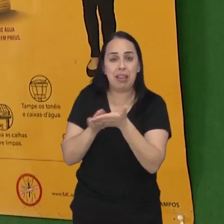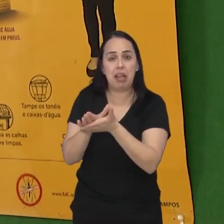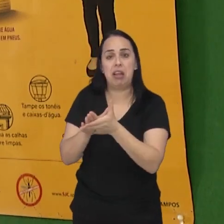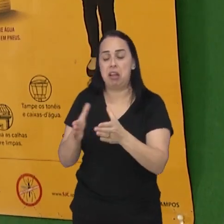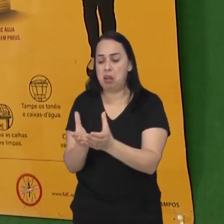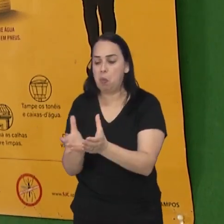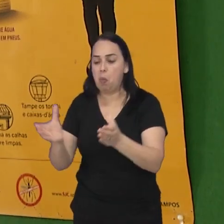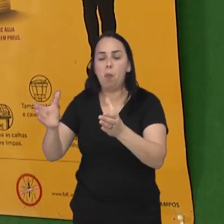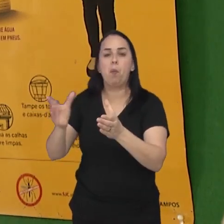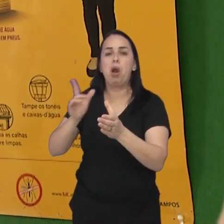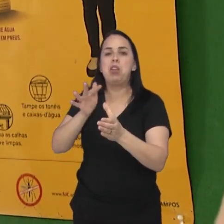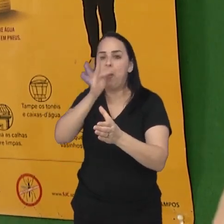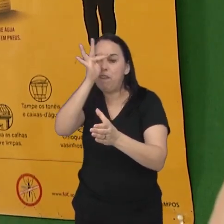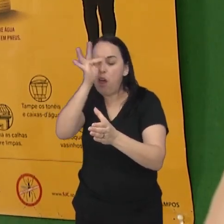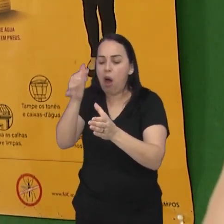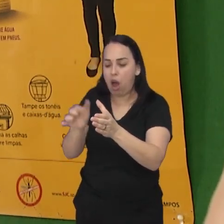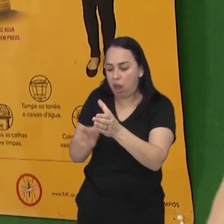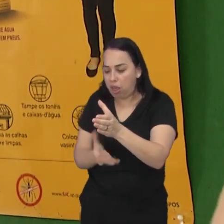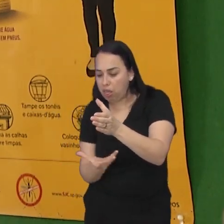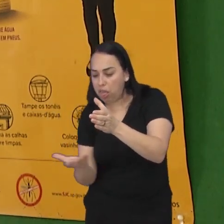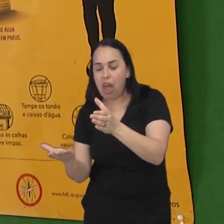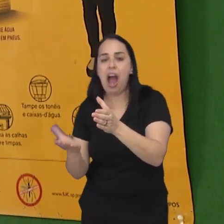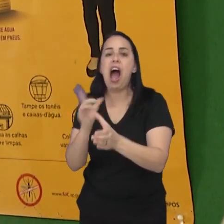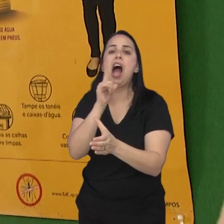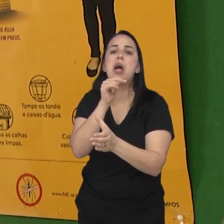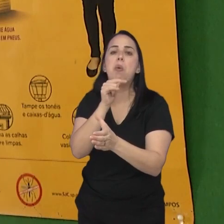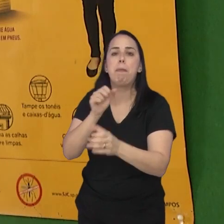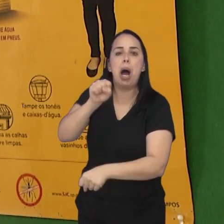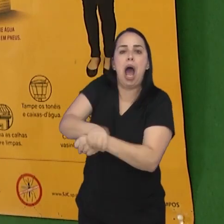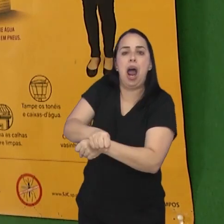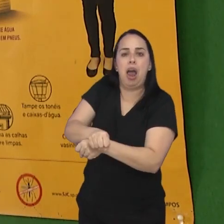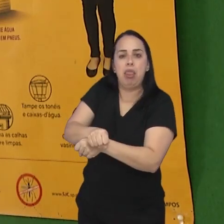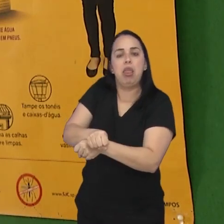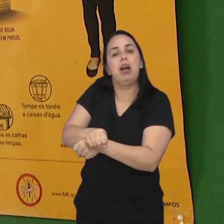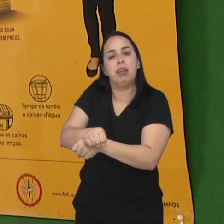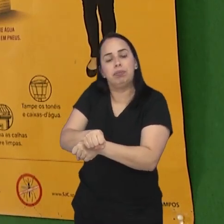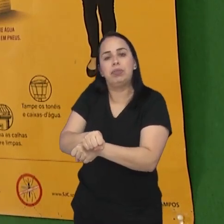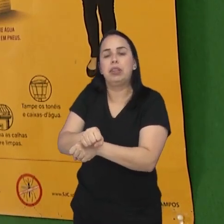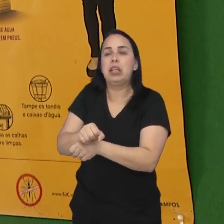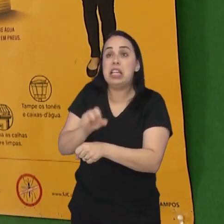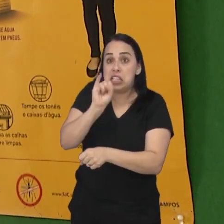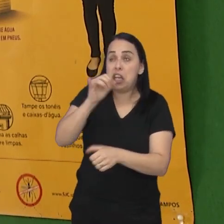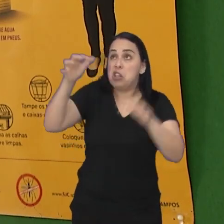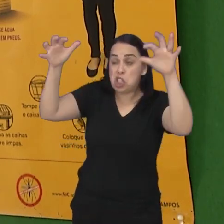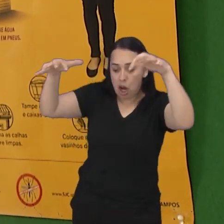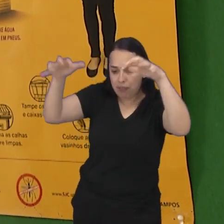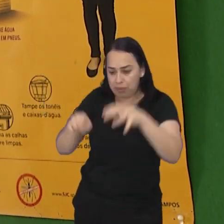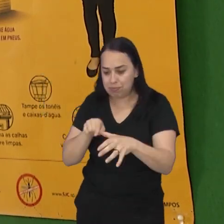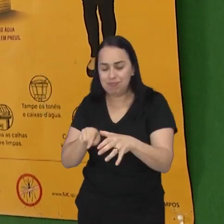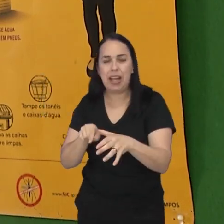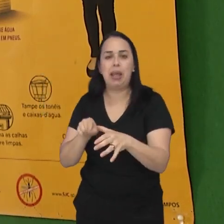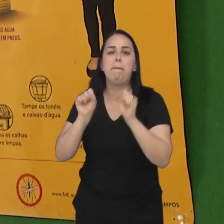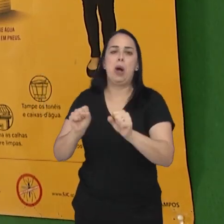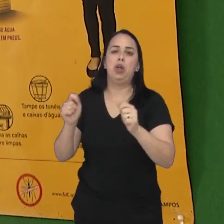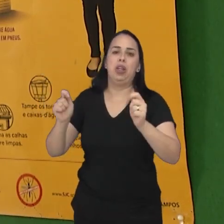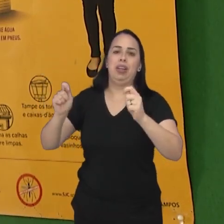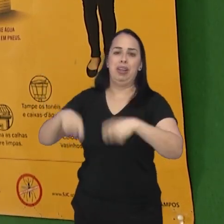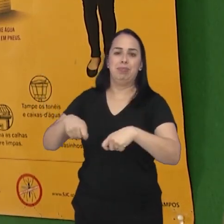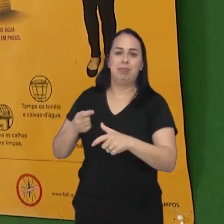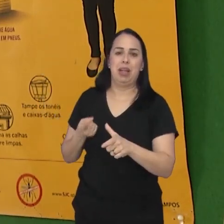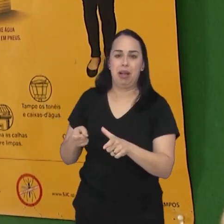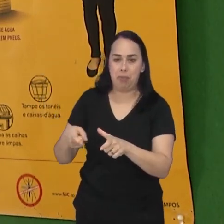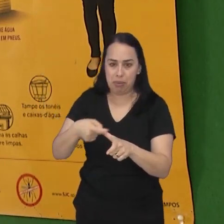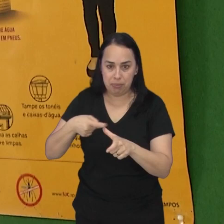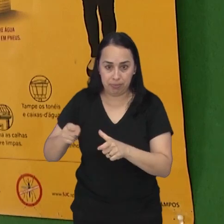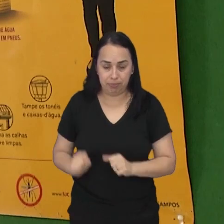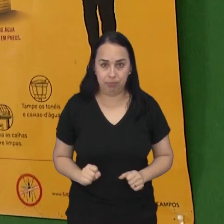ali. É um inservível, é um vaso de planta, é um balde, é um pote, que ao ter a chuva, ele